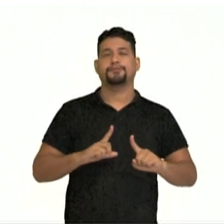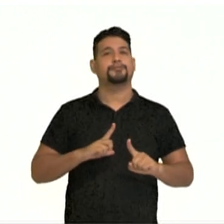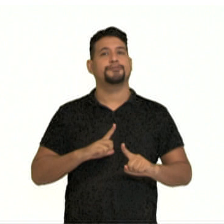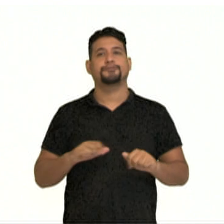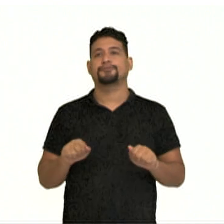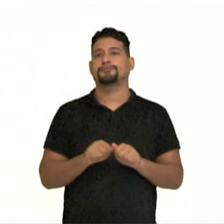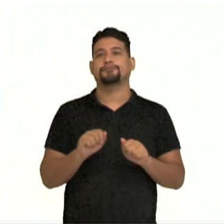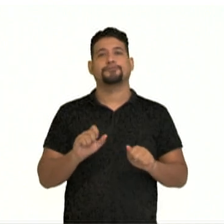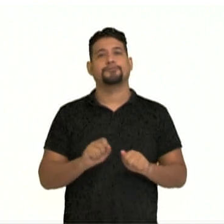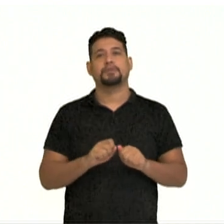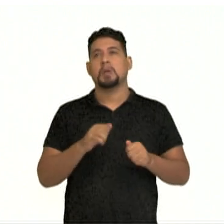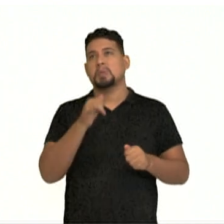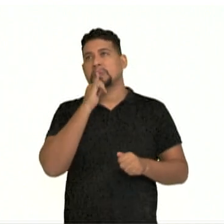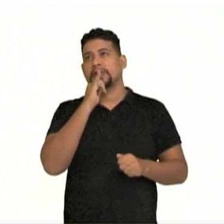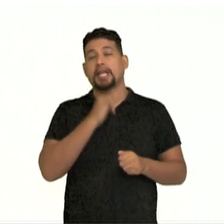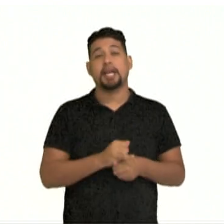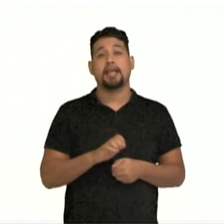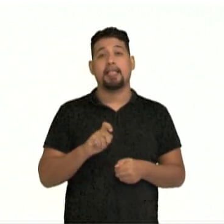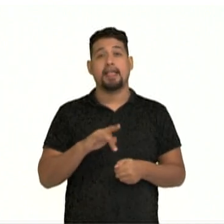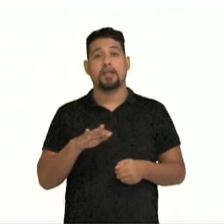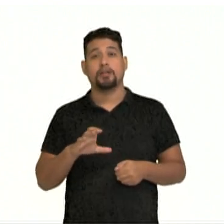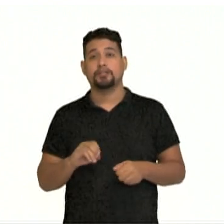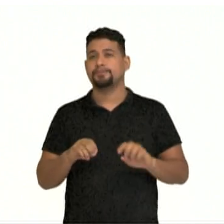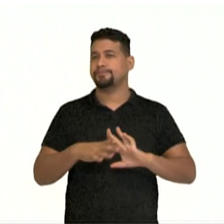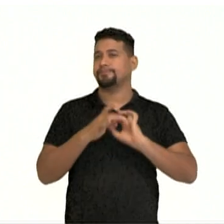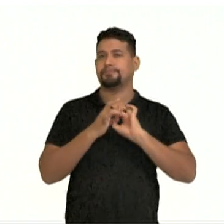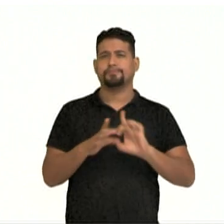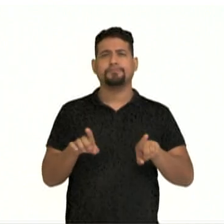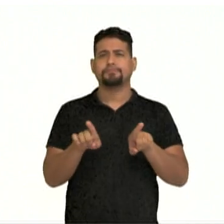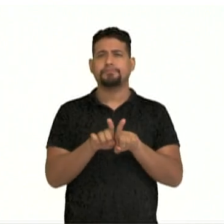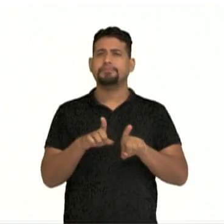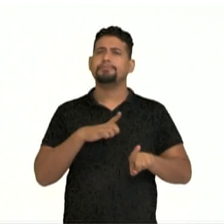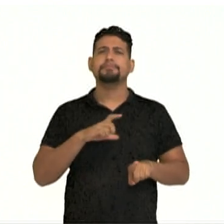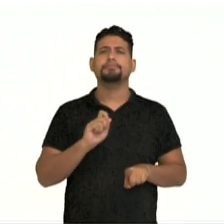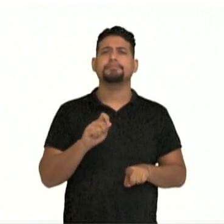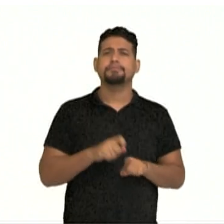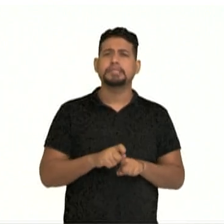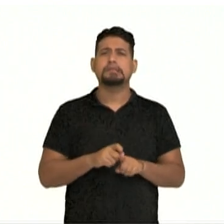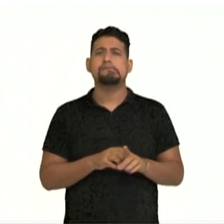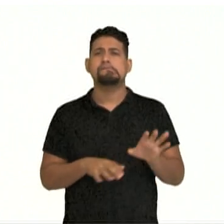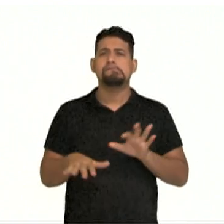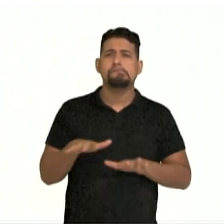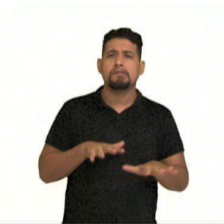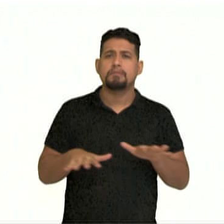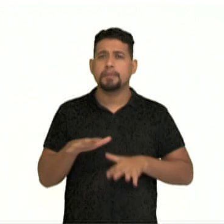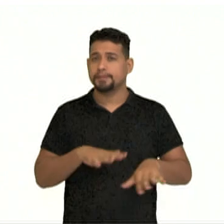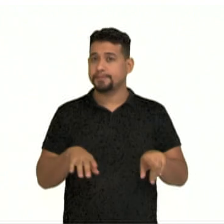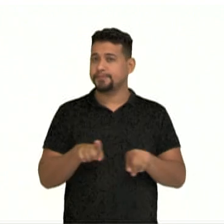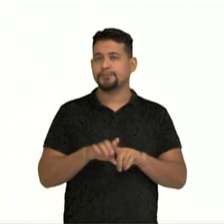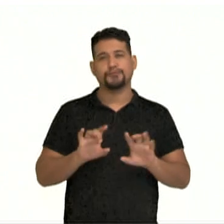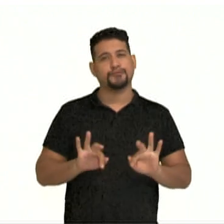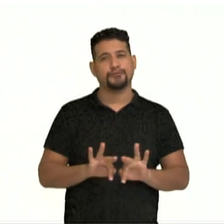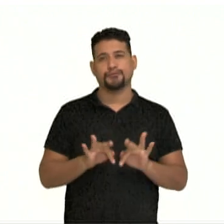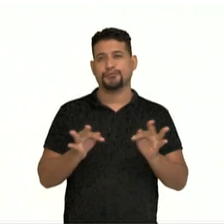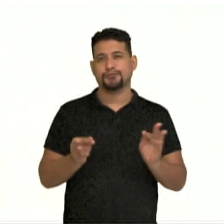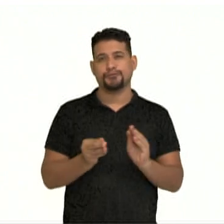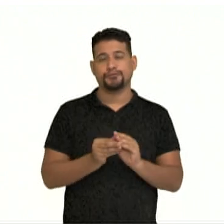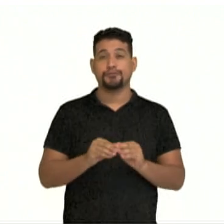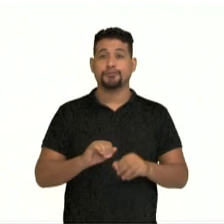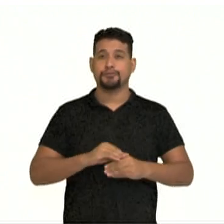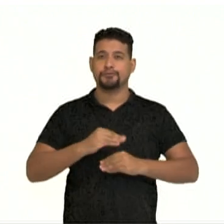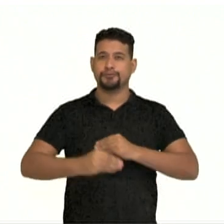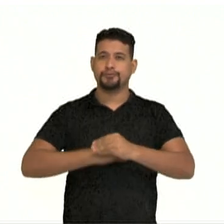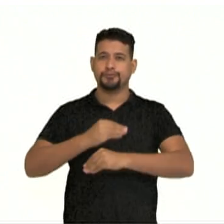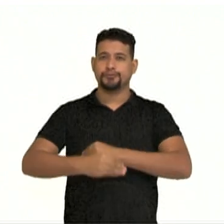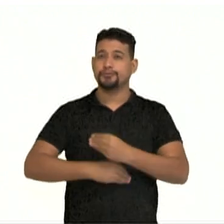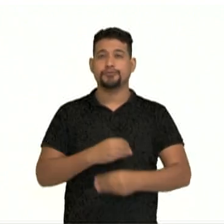sobra um excesso de elétrons com liberdade para se deslocar, tá? Então, bem simples, isolante